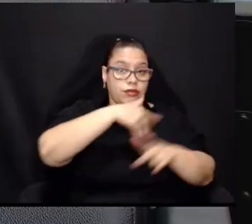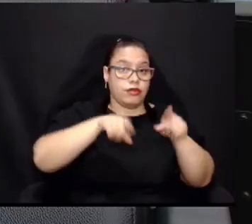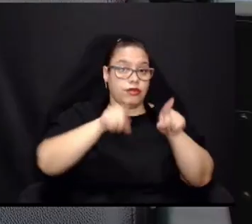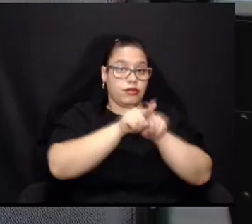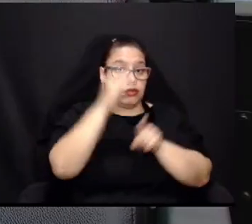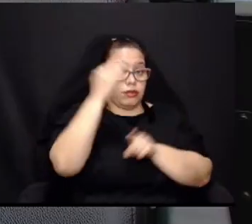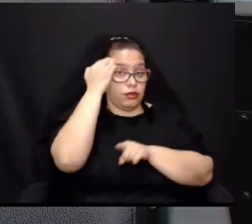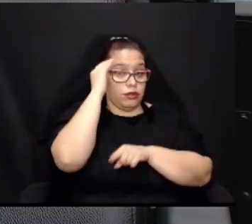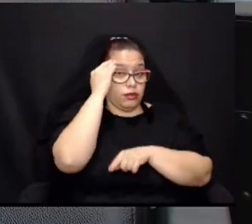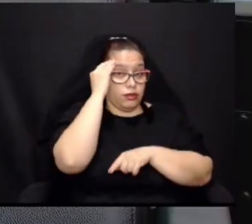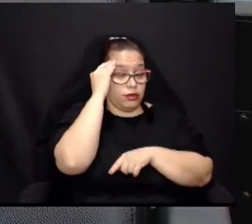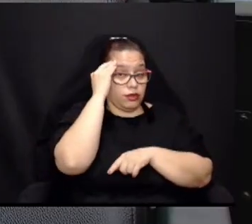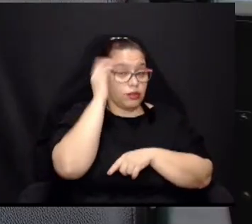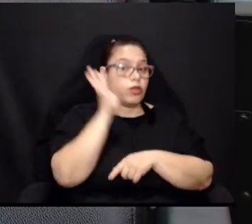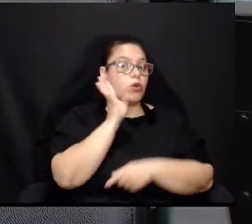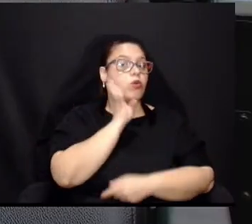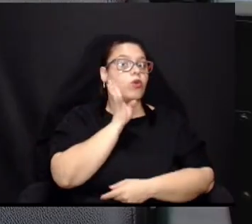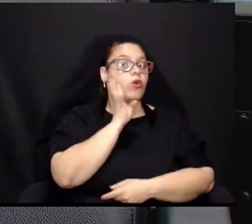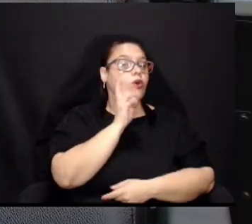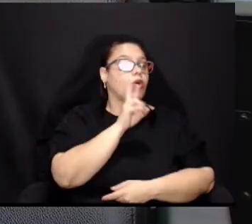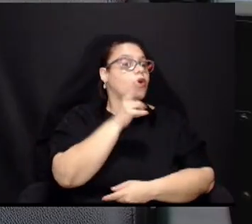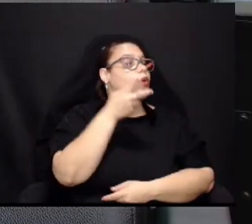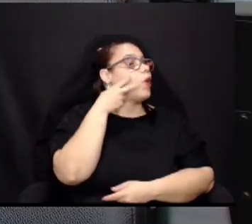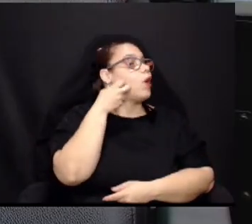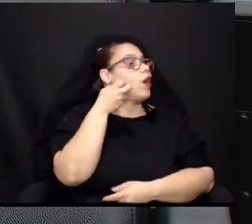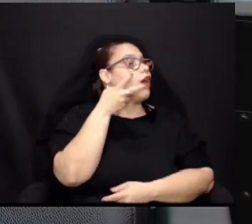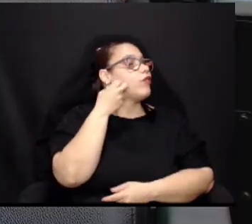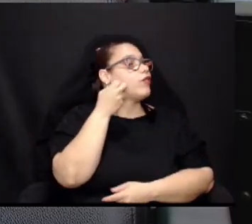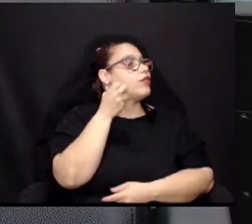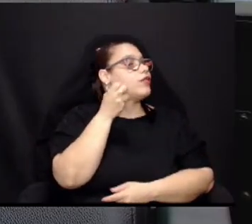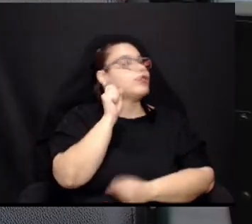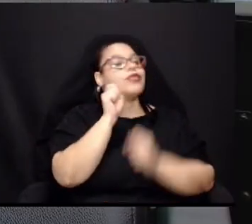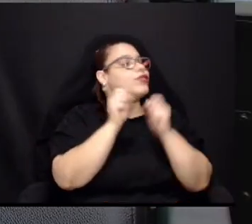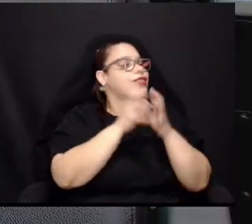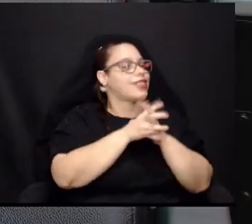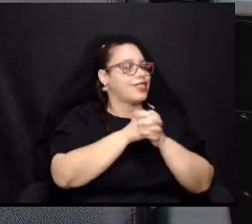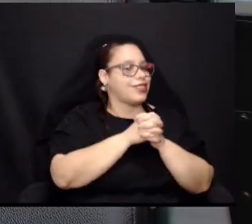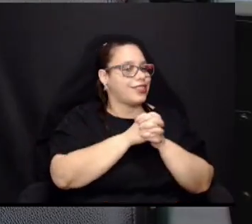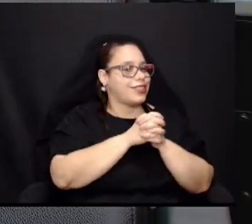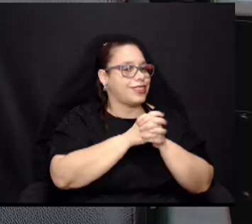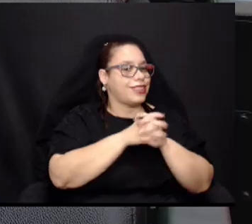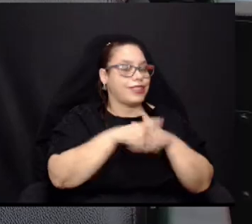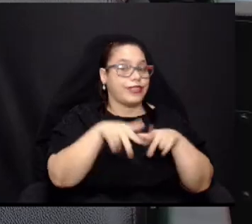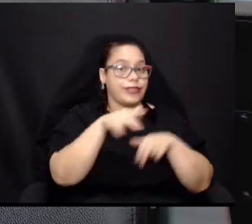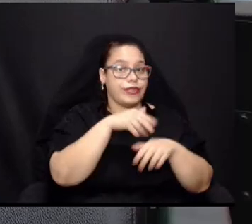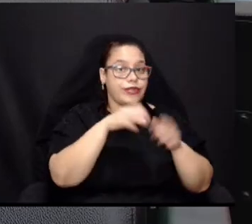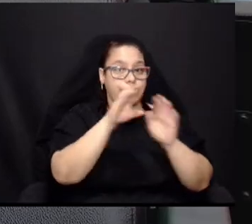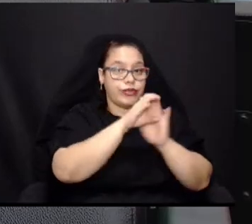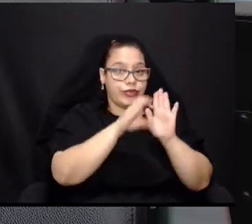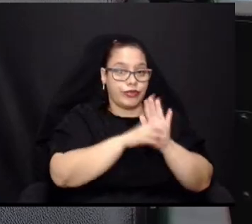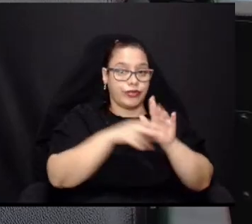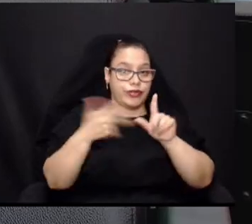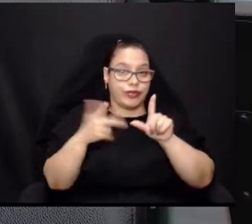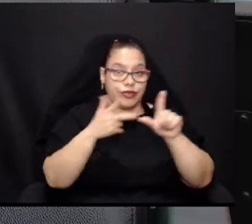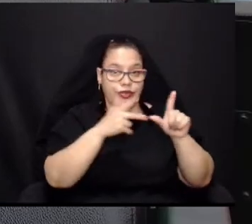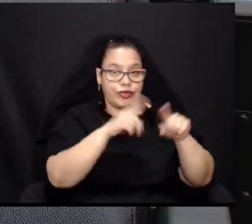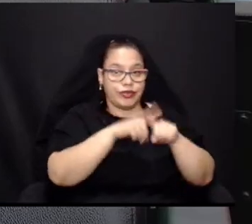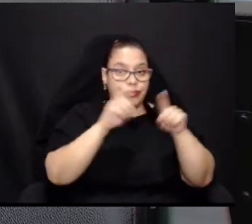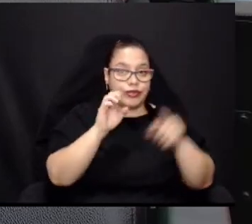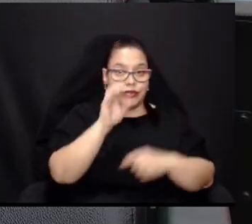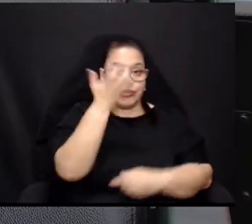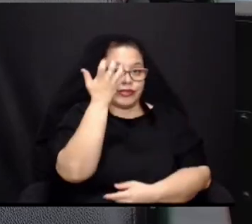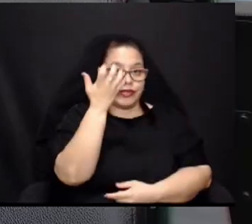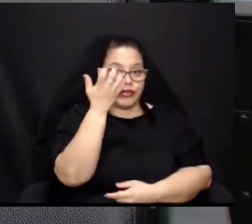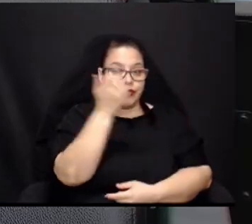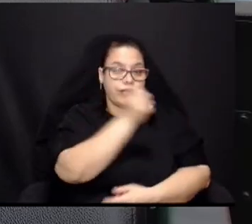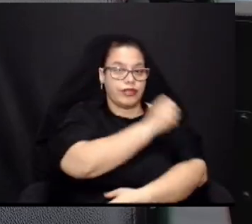muito legal, Rafa, que às vezes acontece assim... A gente está passando um conteúdo sobre o legislativo, mas às vezes acontece de algum aluno falar, mas